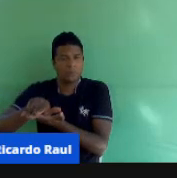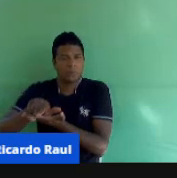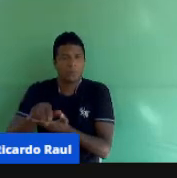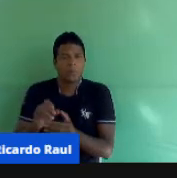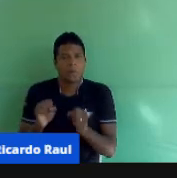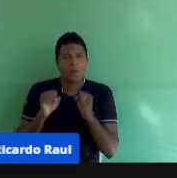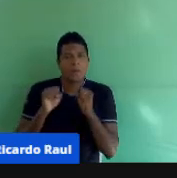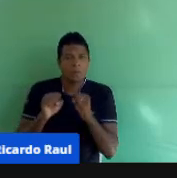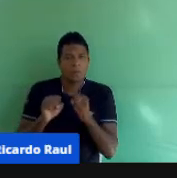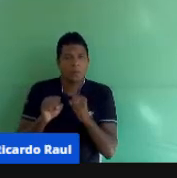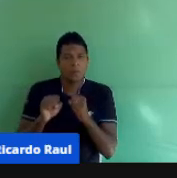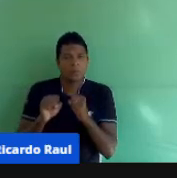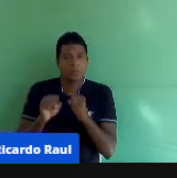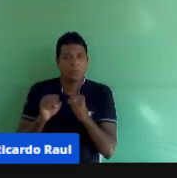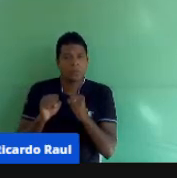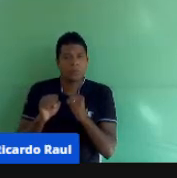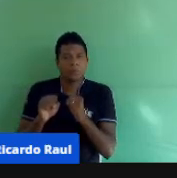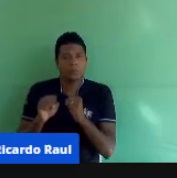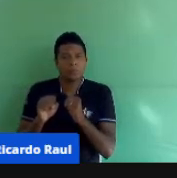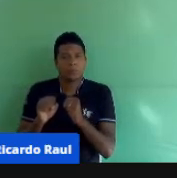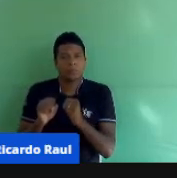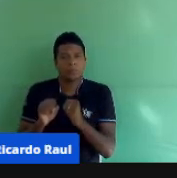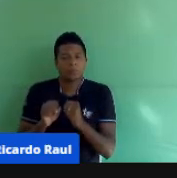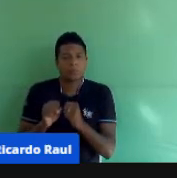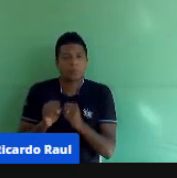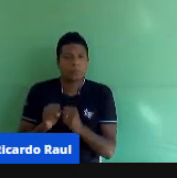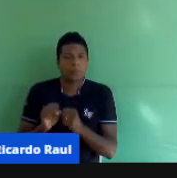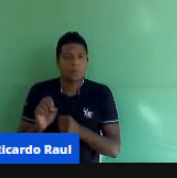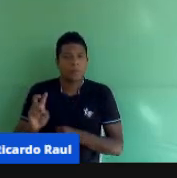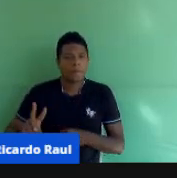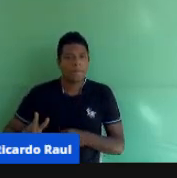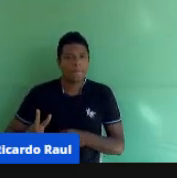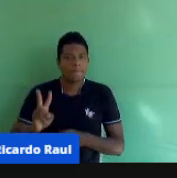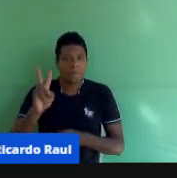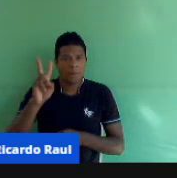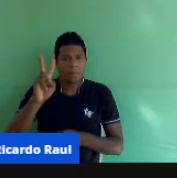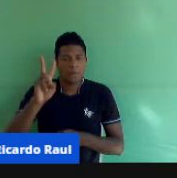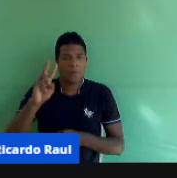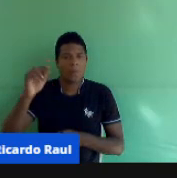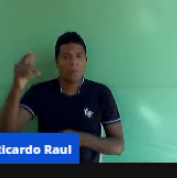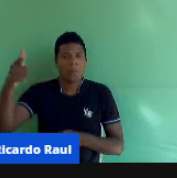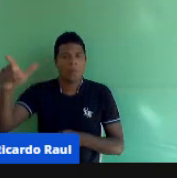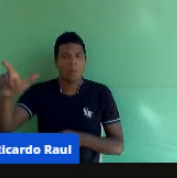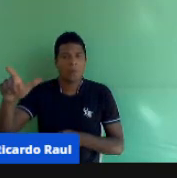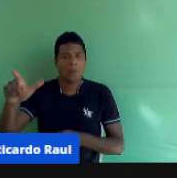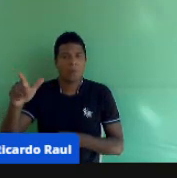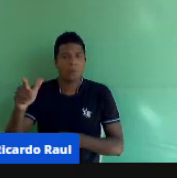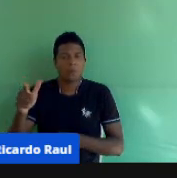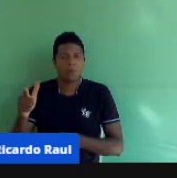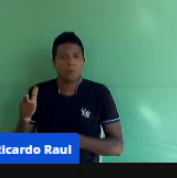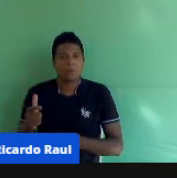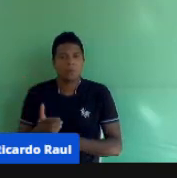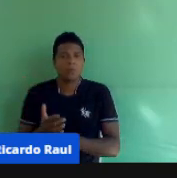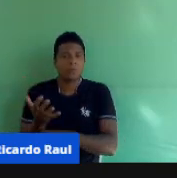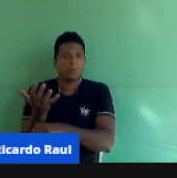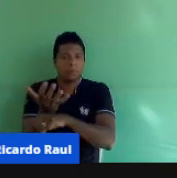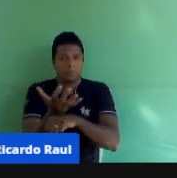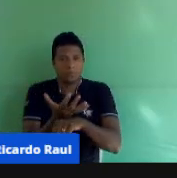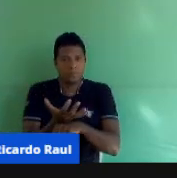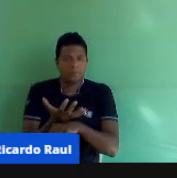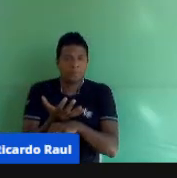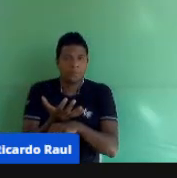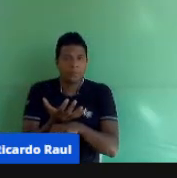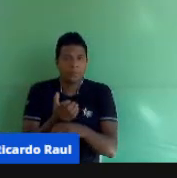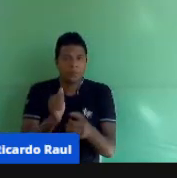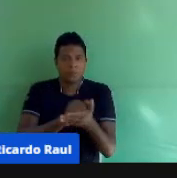pode agregar valor, agregar outros componentes nessa